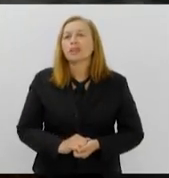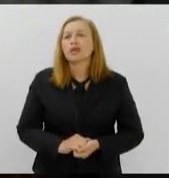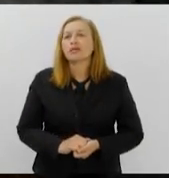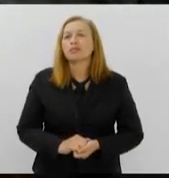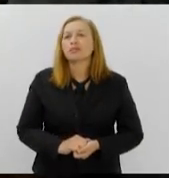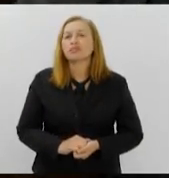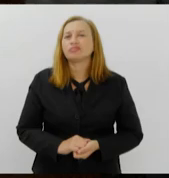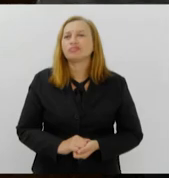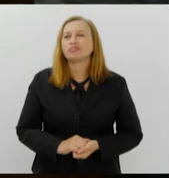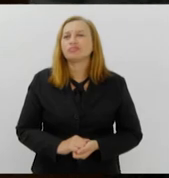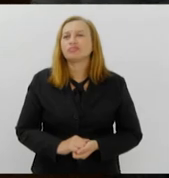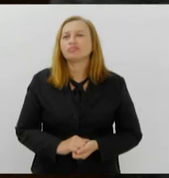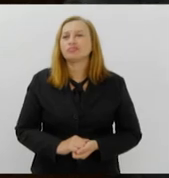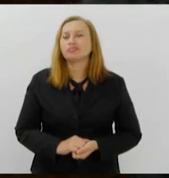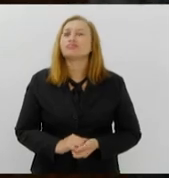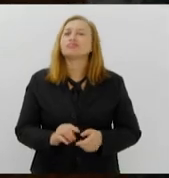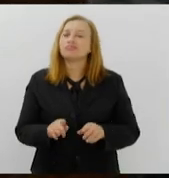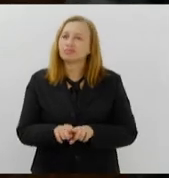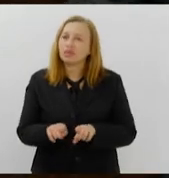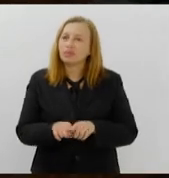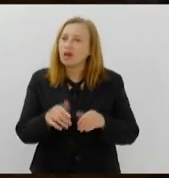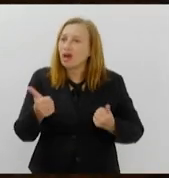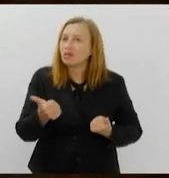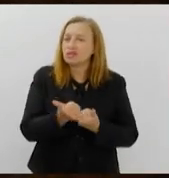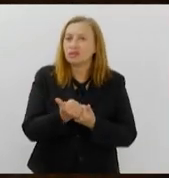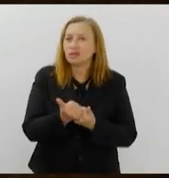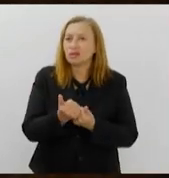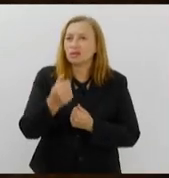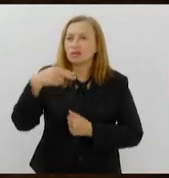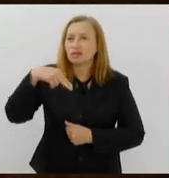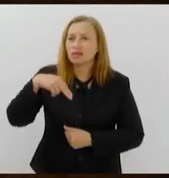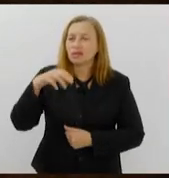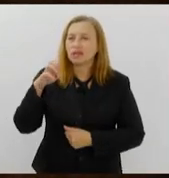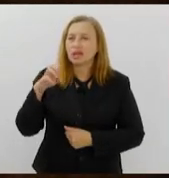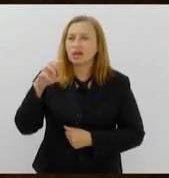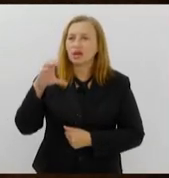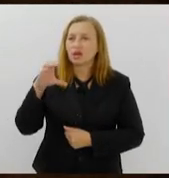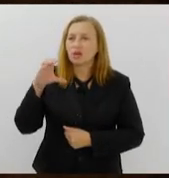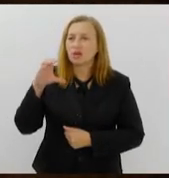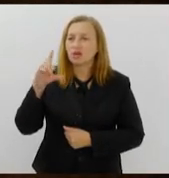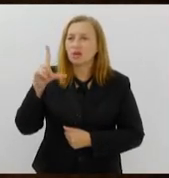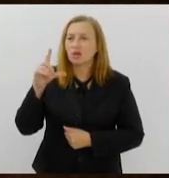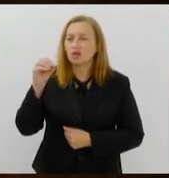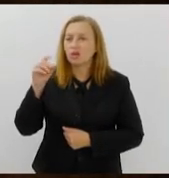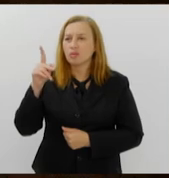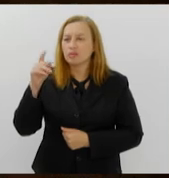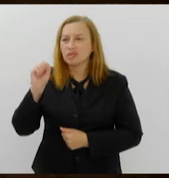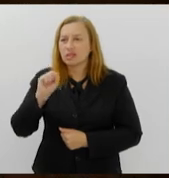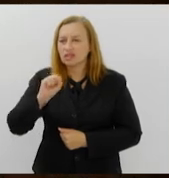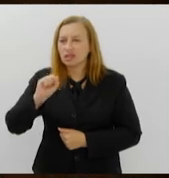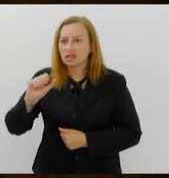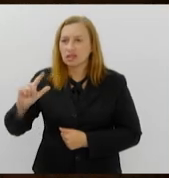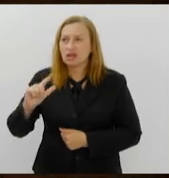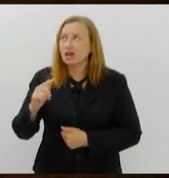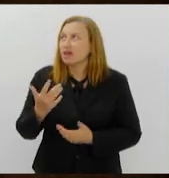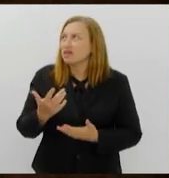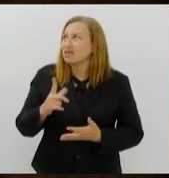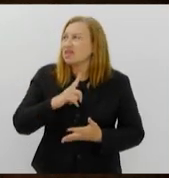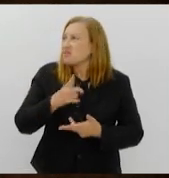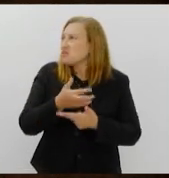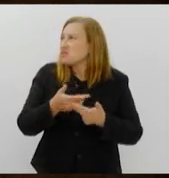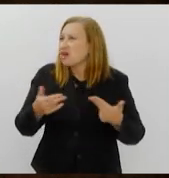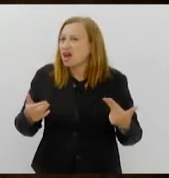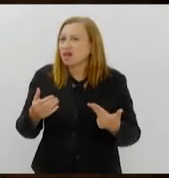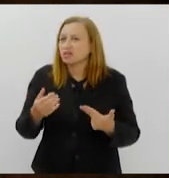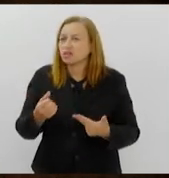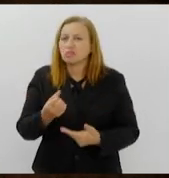É uma coisa, e os auxiliares de necrópsia, é uma coisa assim, não adianta a gente entupir de polícia militar. Isso é